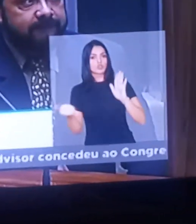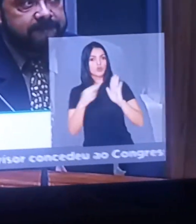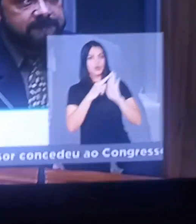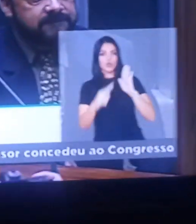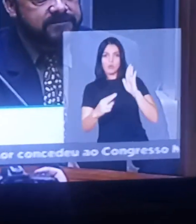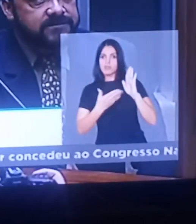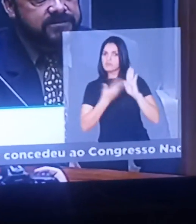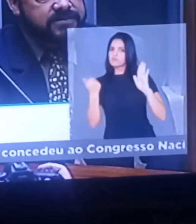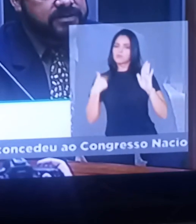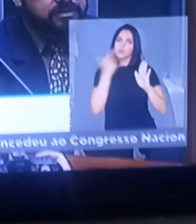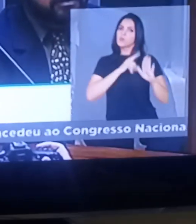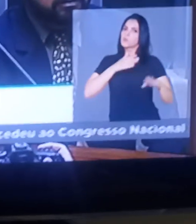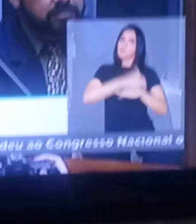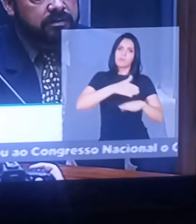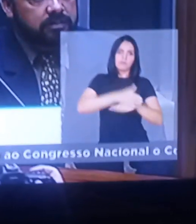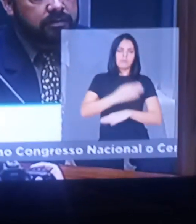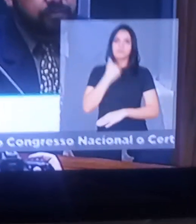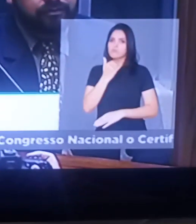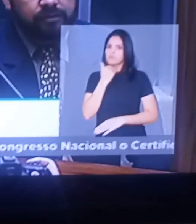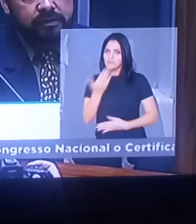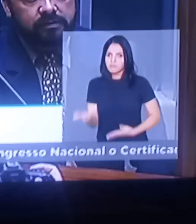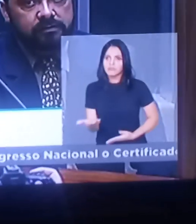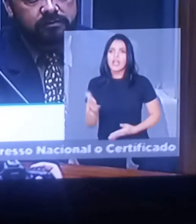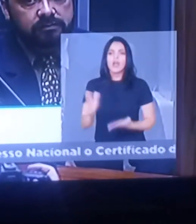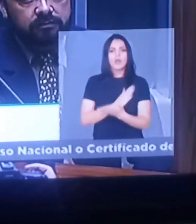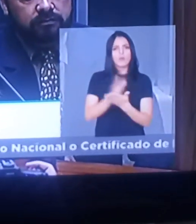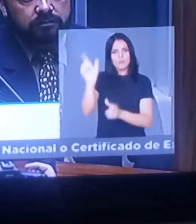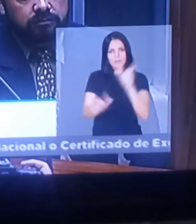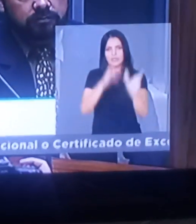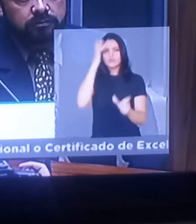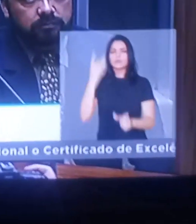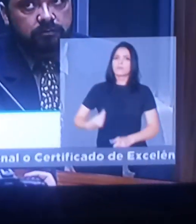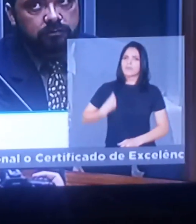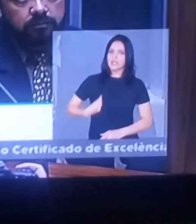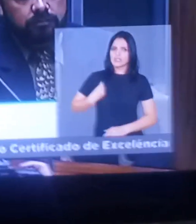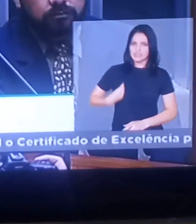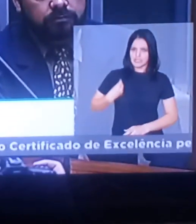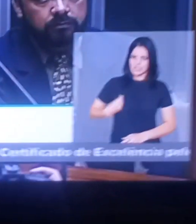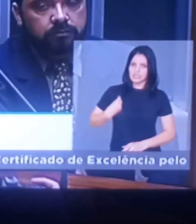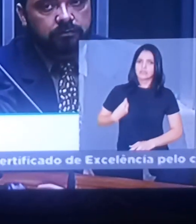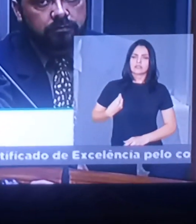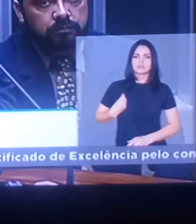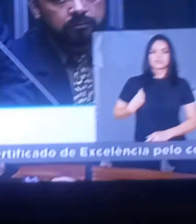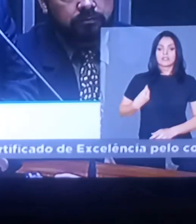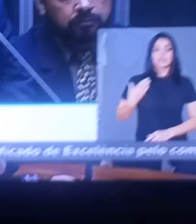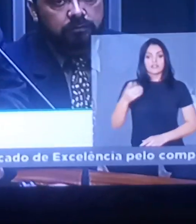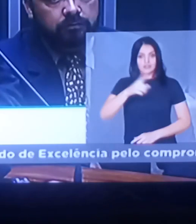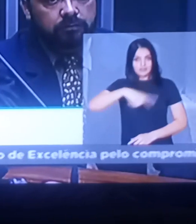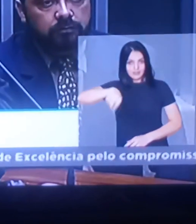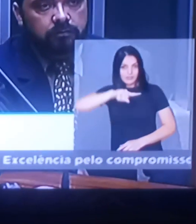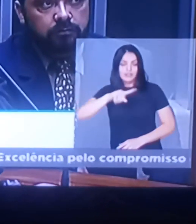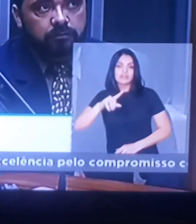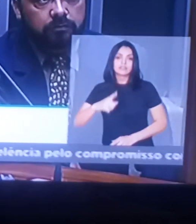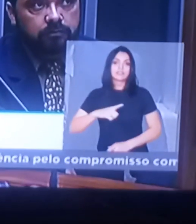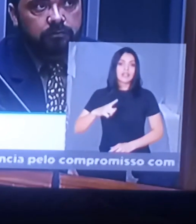motivo. Algumas pessoas aqui presentes tá no meio da gente aqui. E